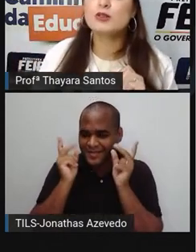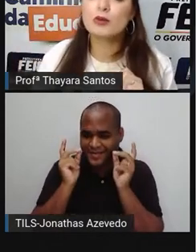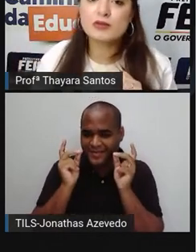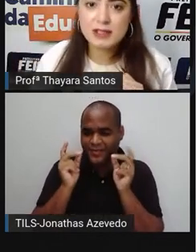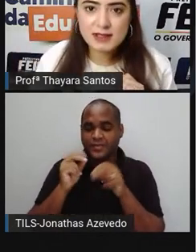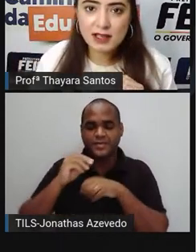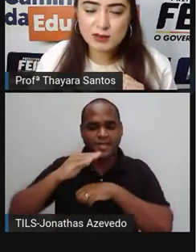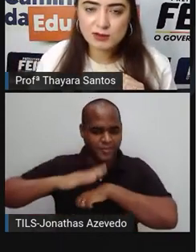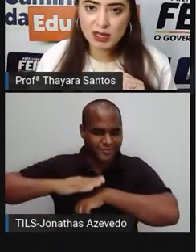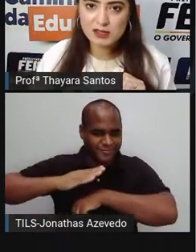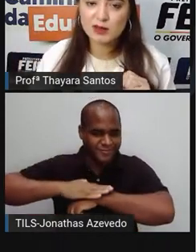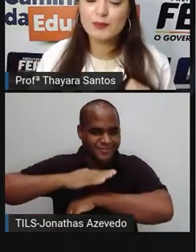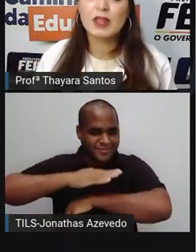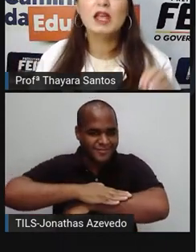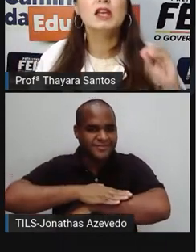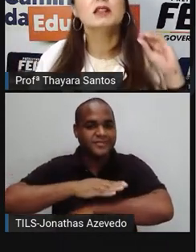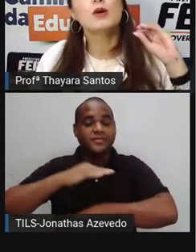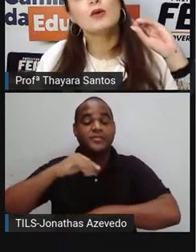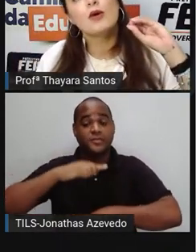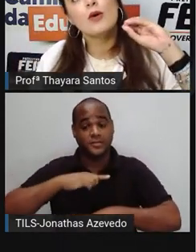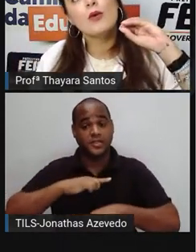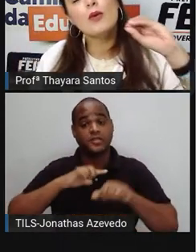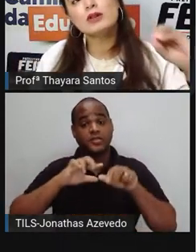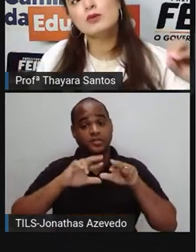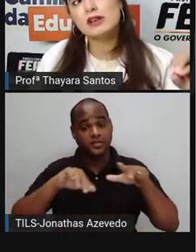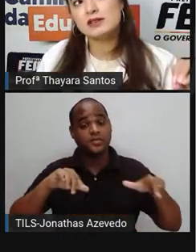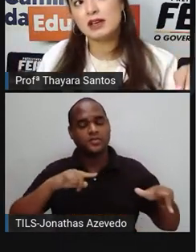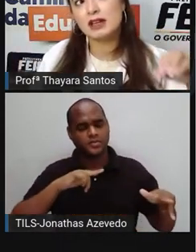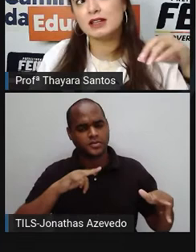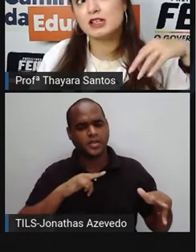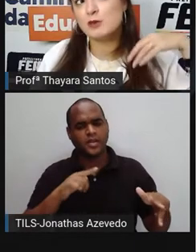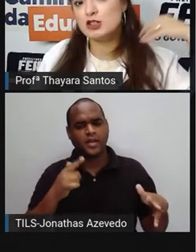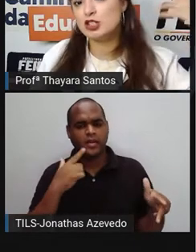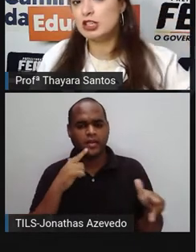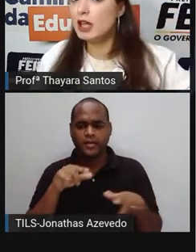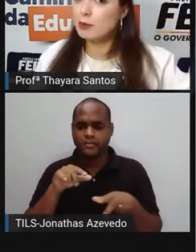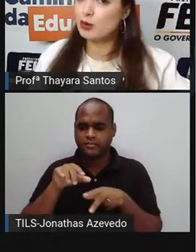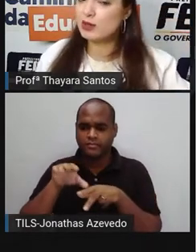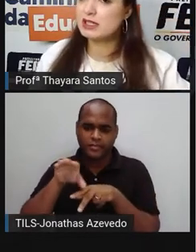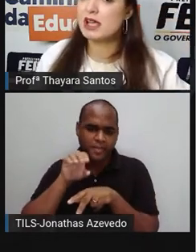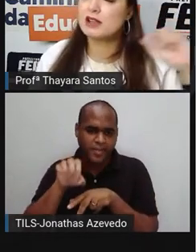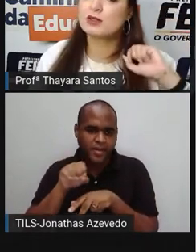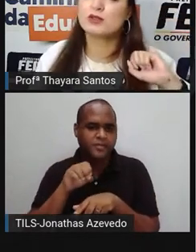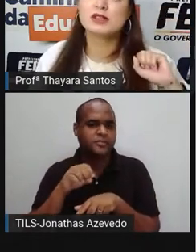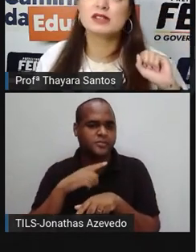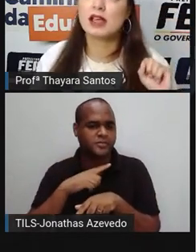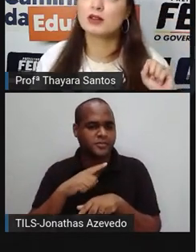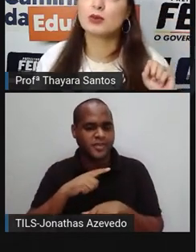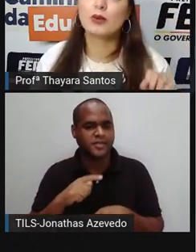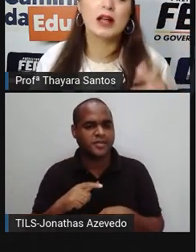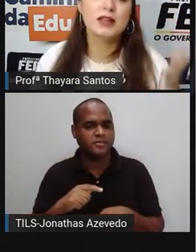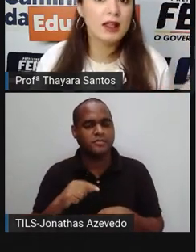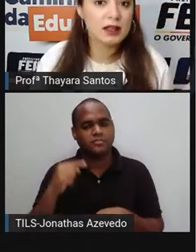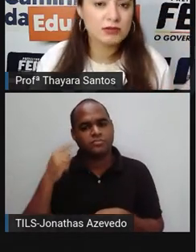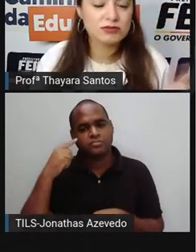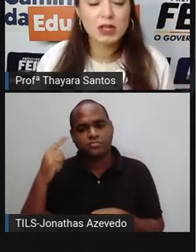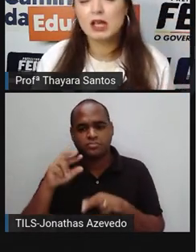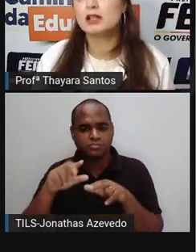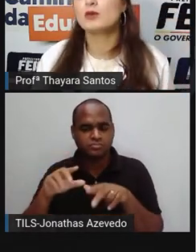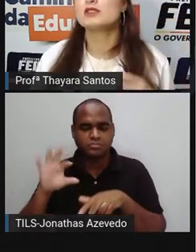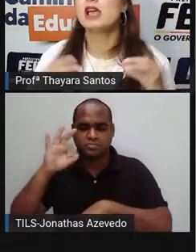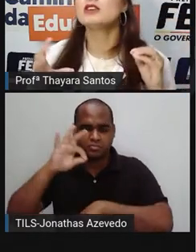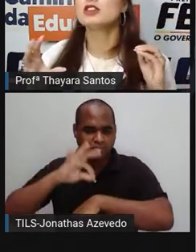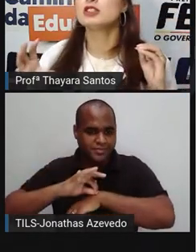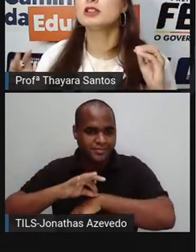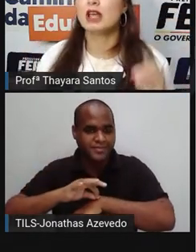alimentam de alguns insetos não é isso então uma doença que é transmitida por um excesso incerto a dengue